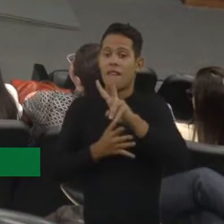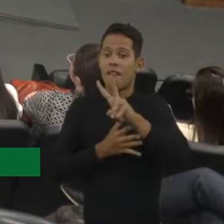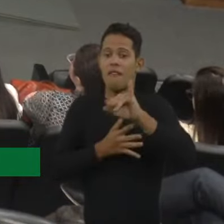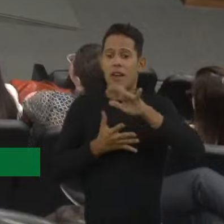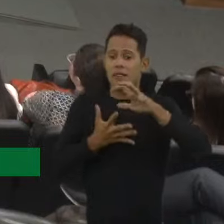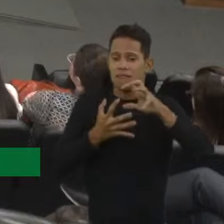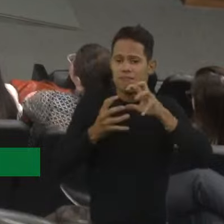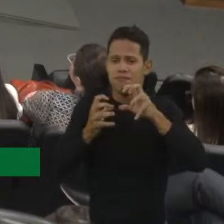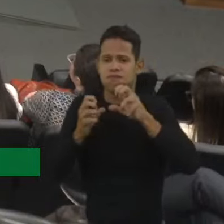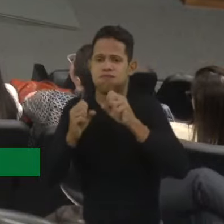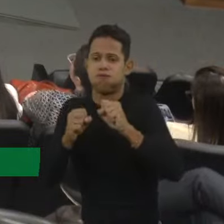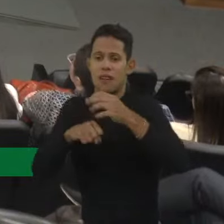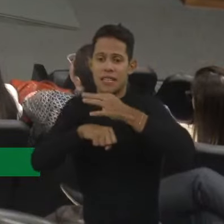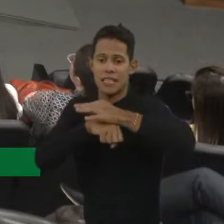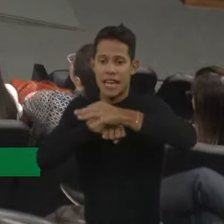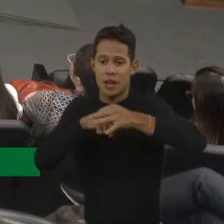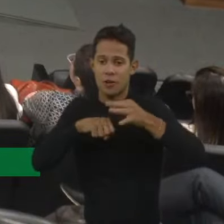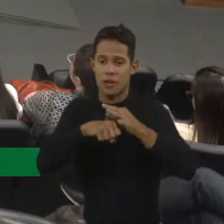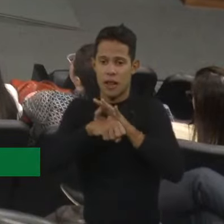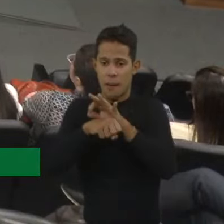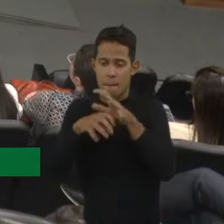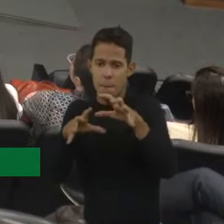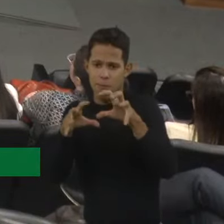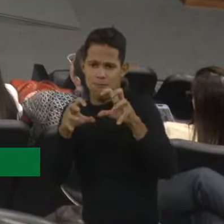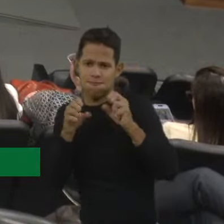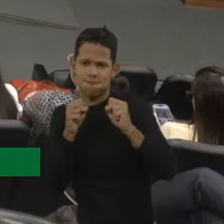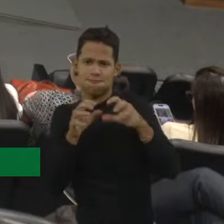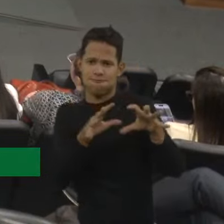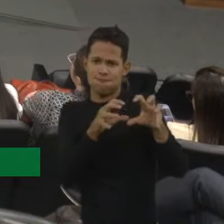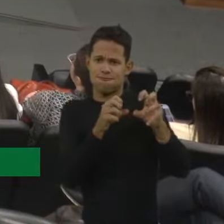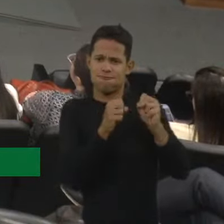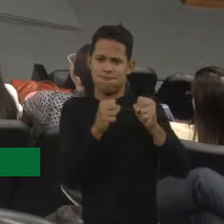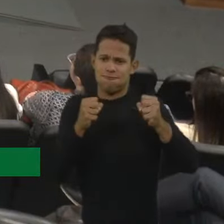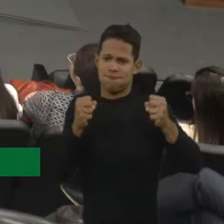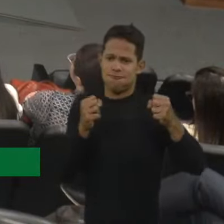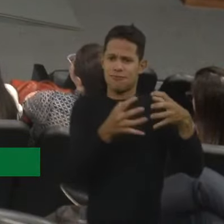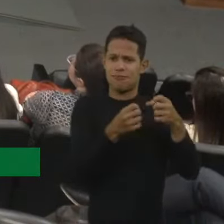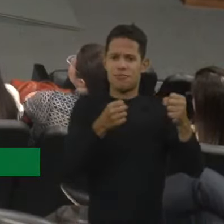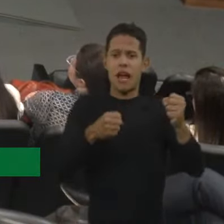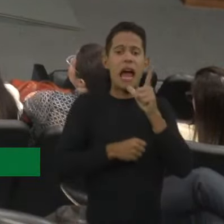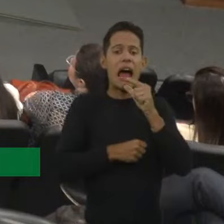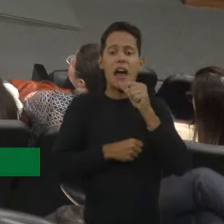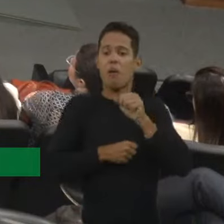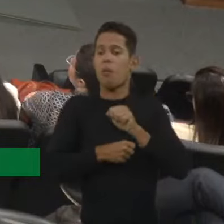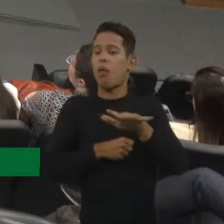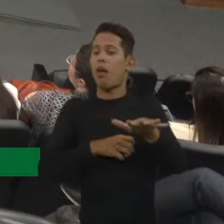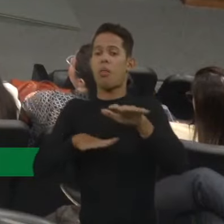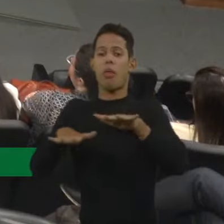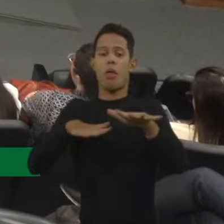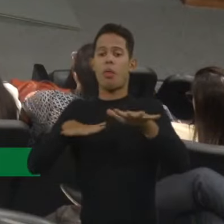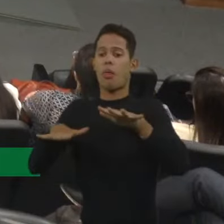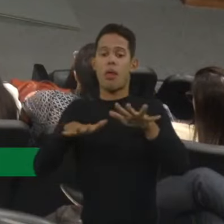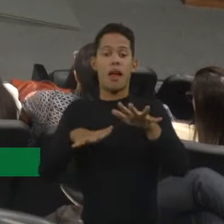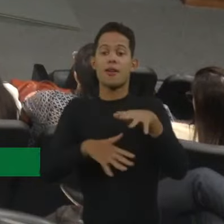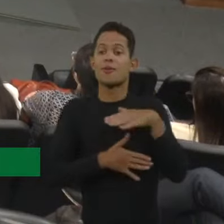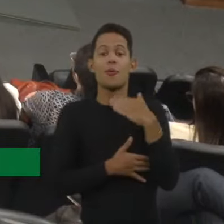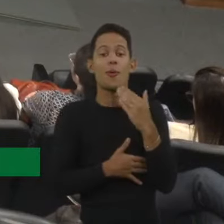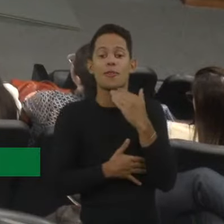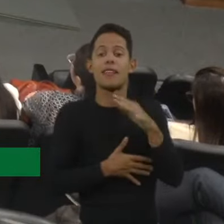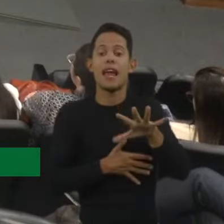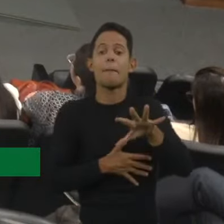essas células e mais líquido vai sair do vaso. E aí não dá tempo de ser reabsorvido, e por isso começa a ter o excesso